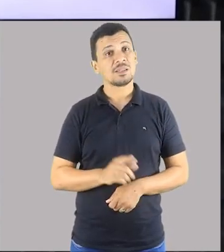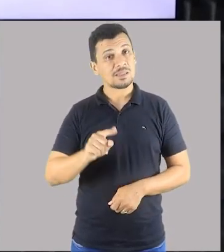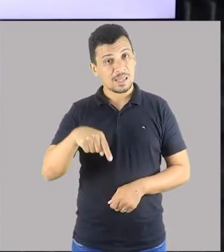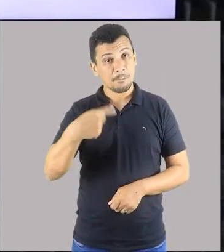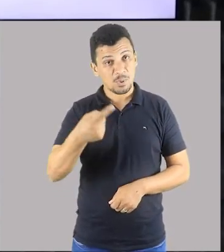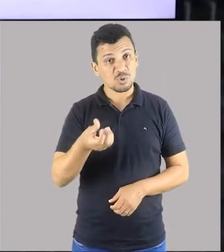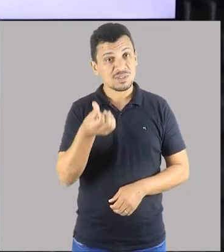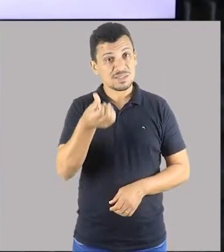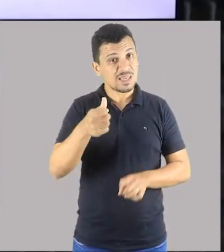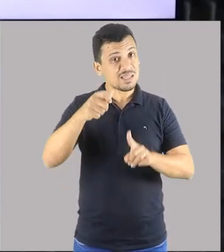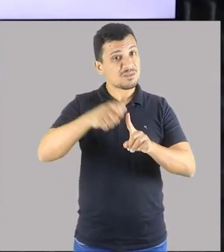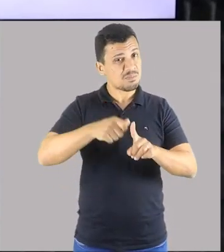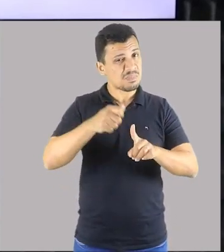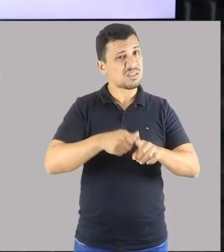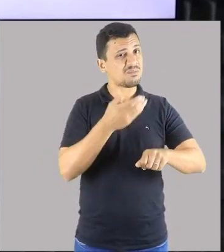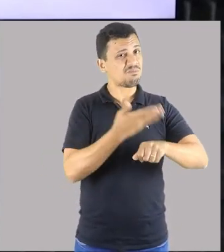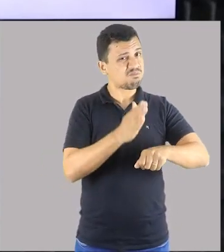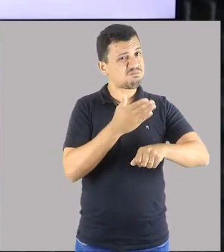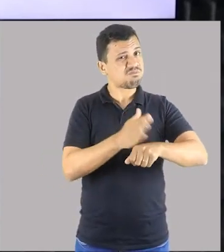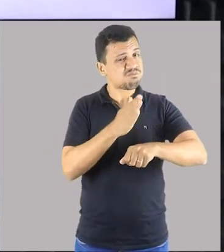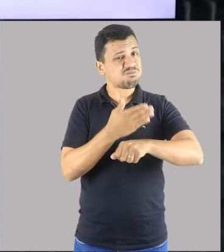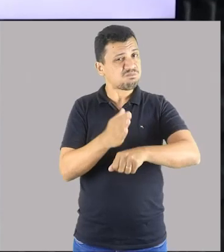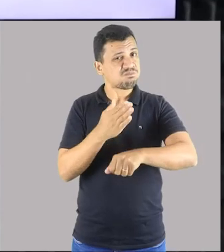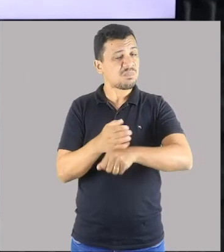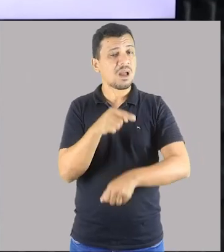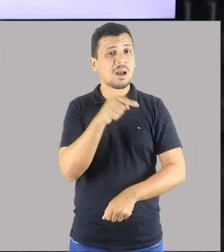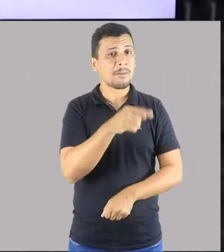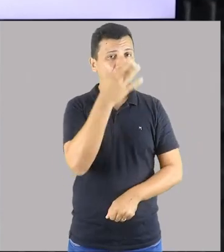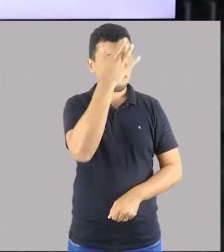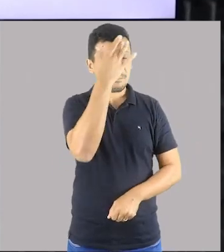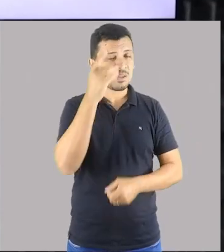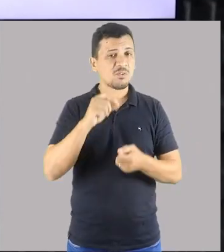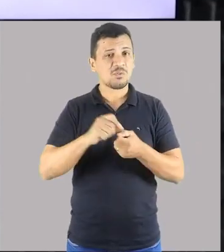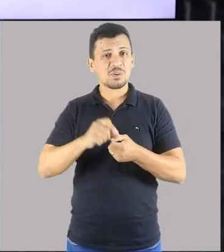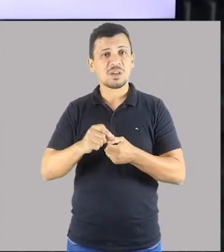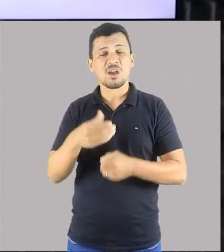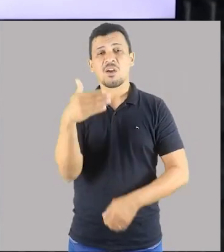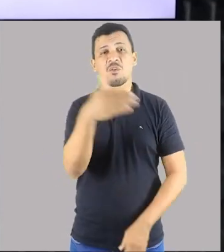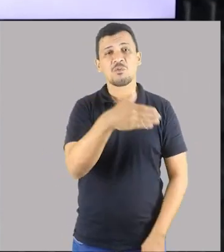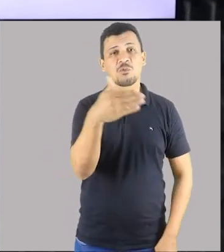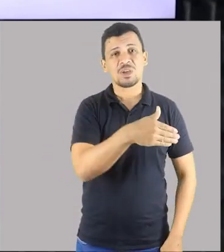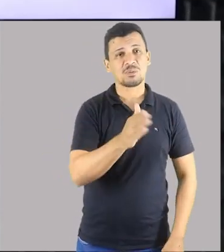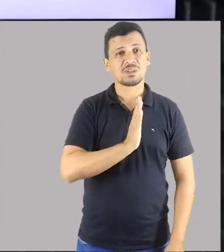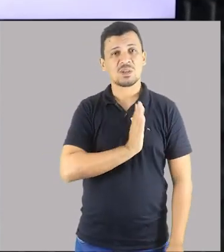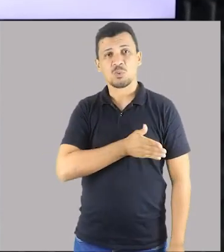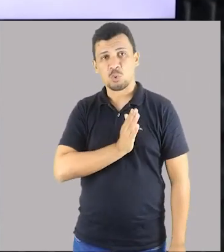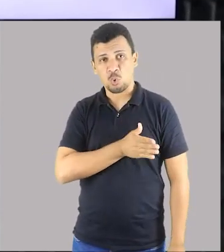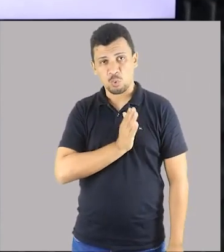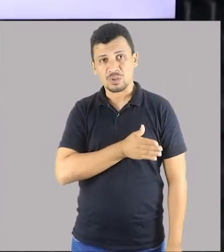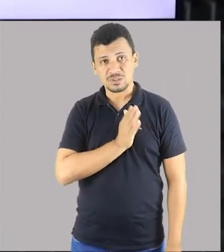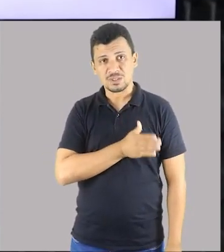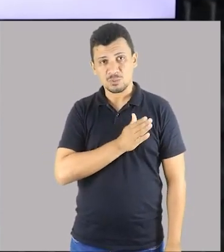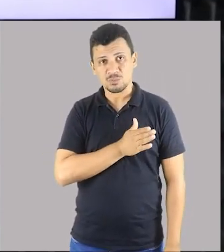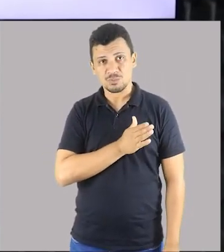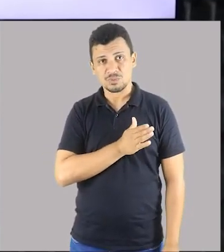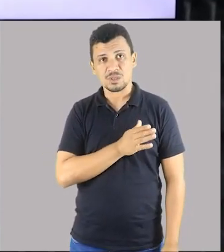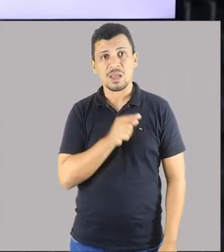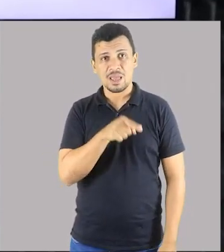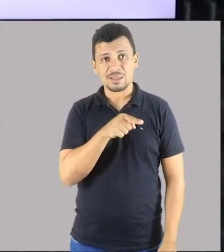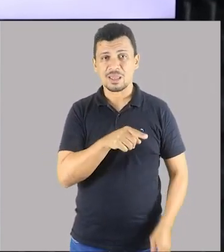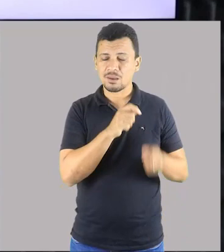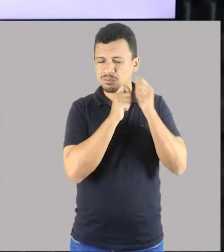6 meses de treinamento, o indivíduo ele aferiu a frequência cardíaca assim que ele